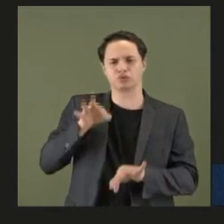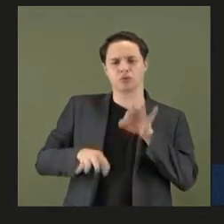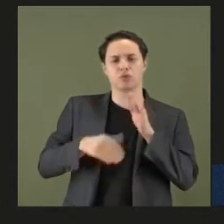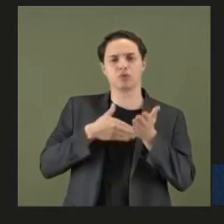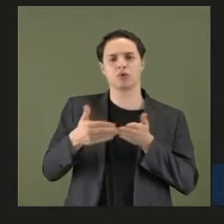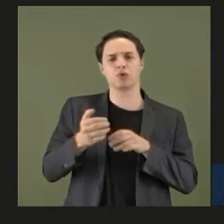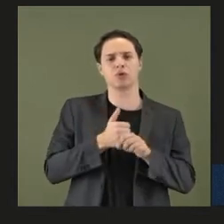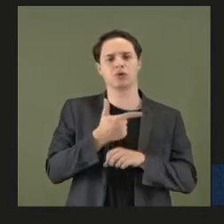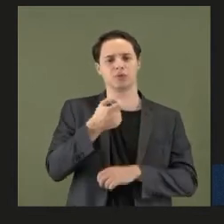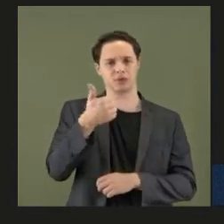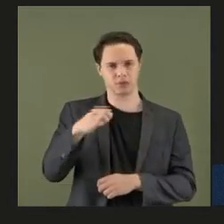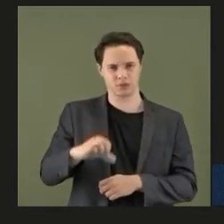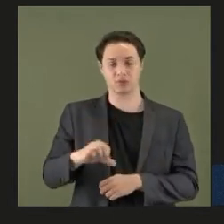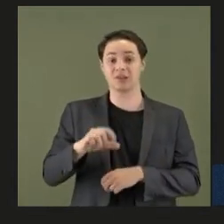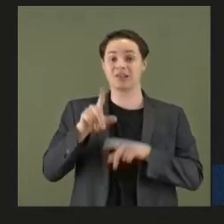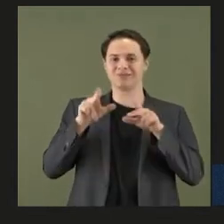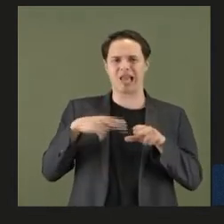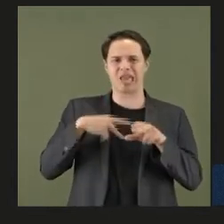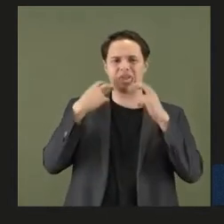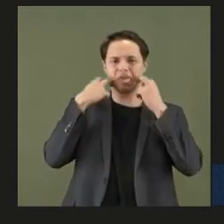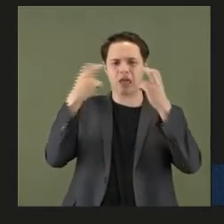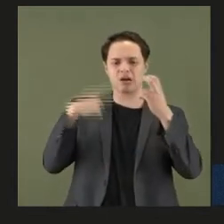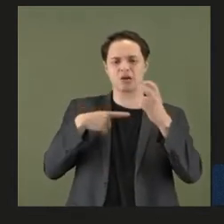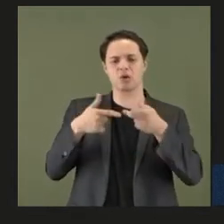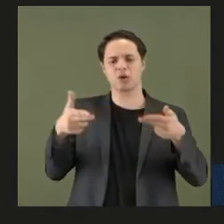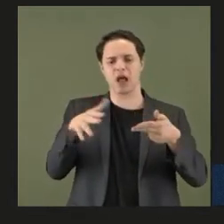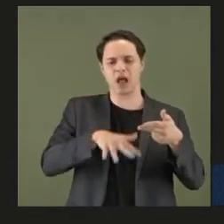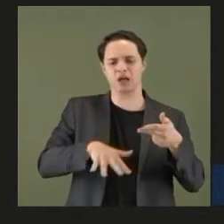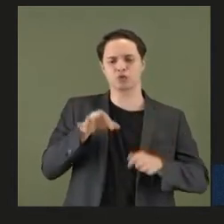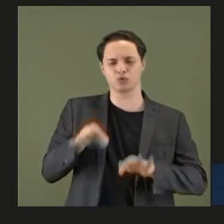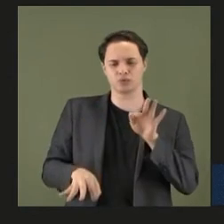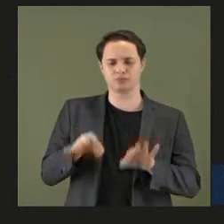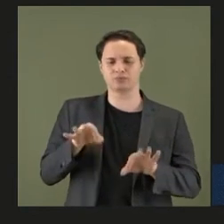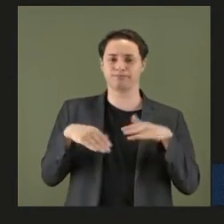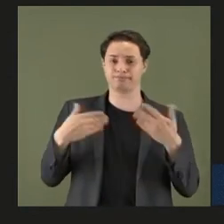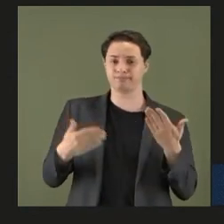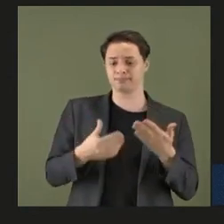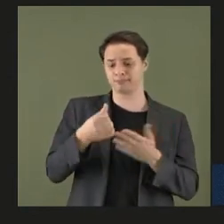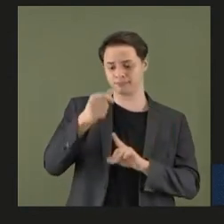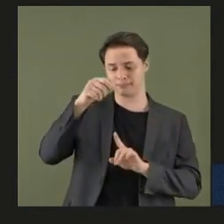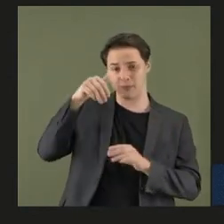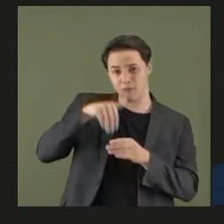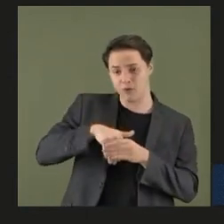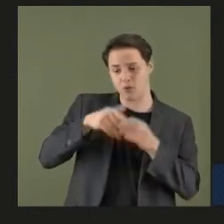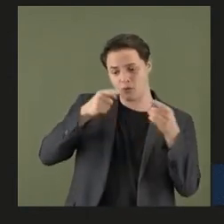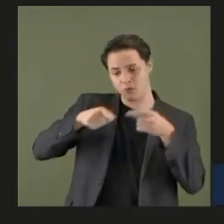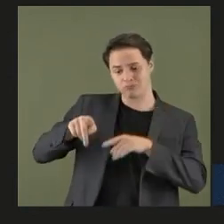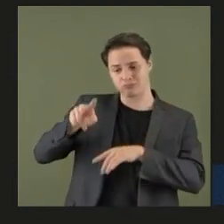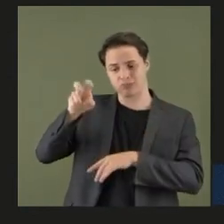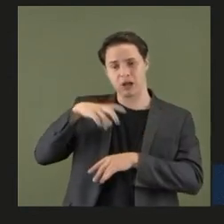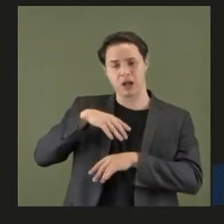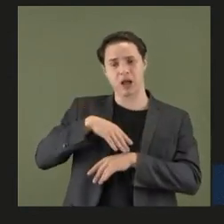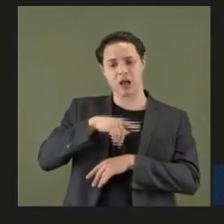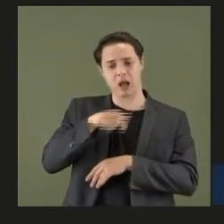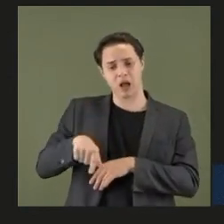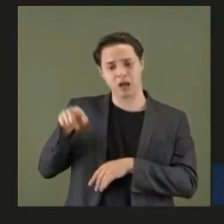em 2019, com o vergonhoso malabarismo jurídico que, por 6 votos a 5, acabou com a